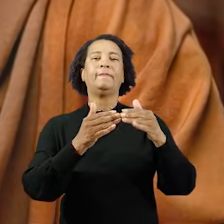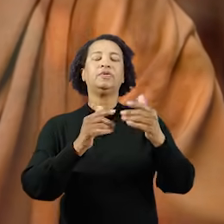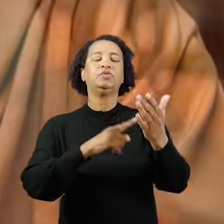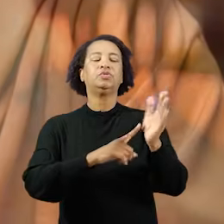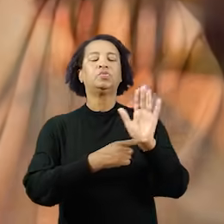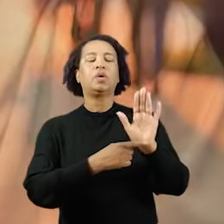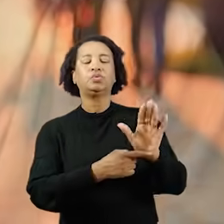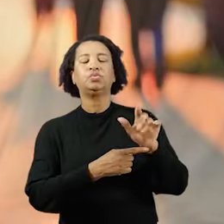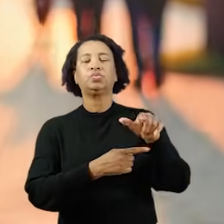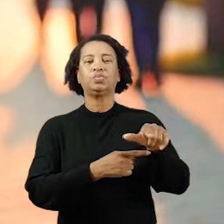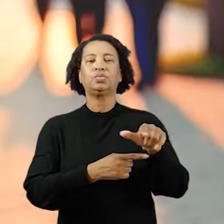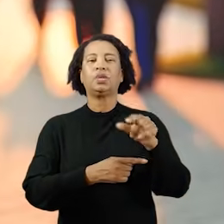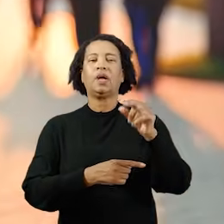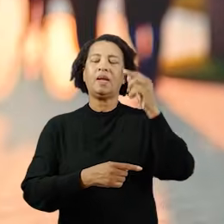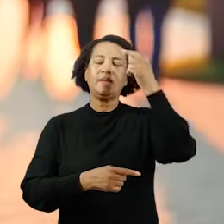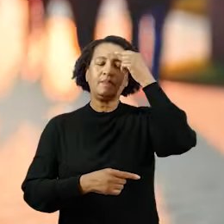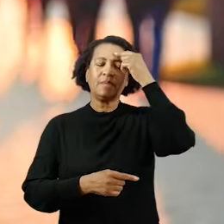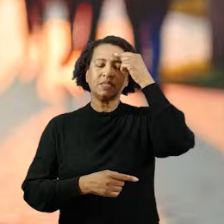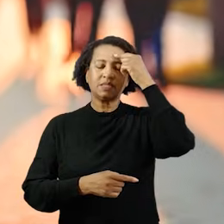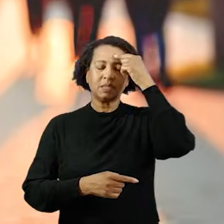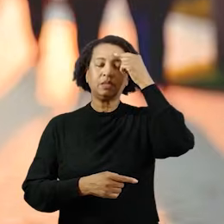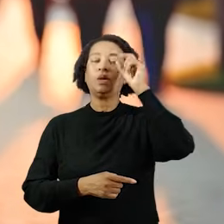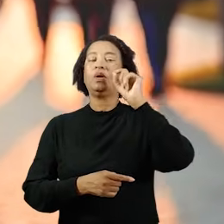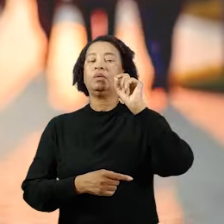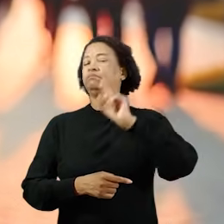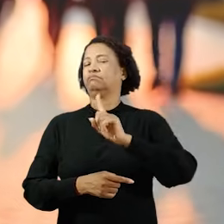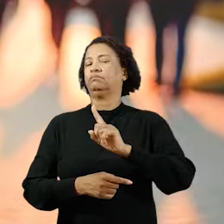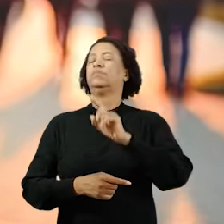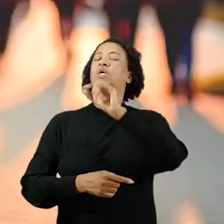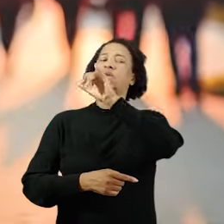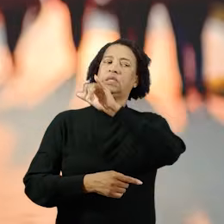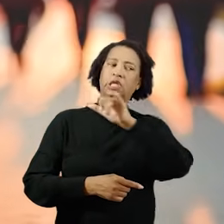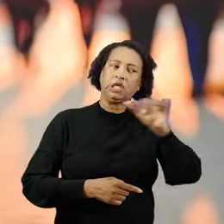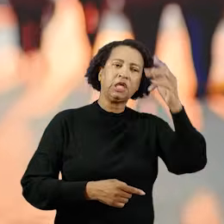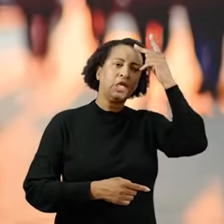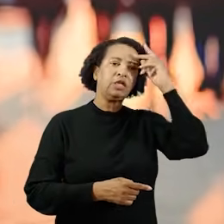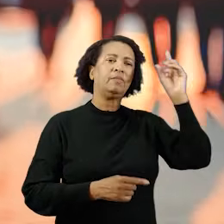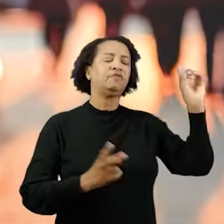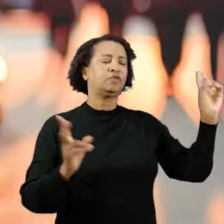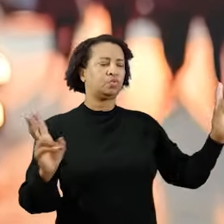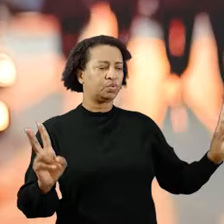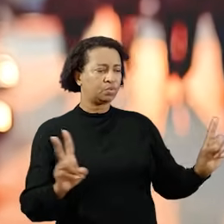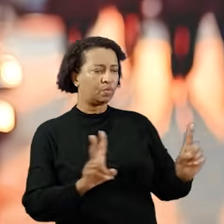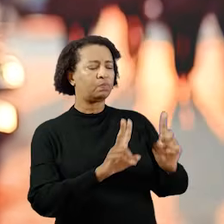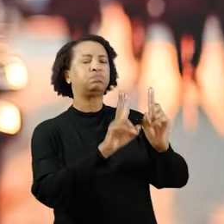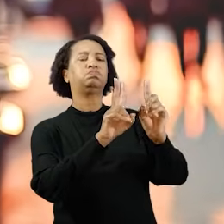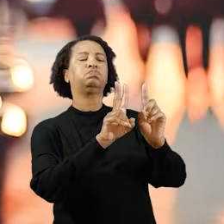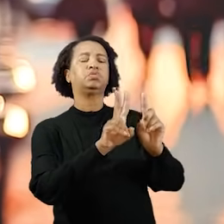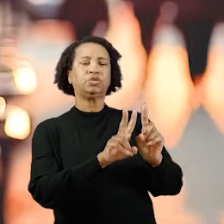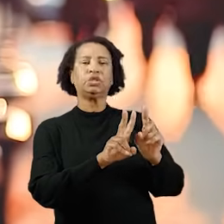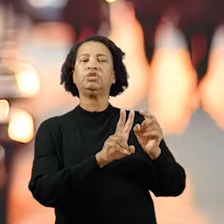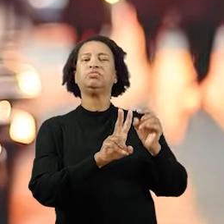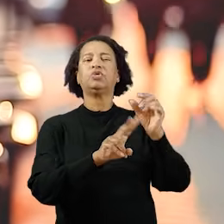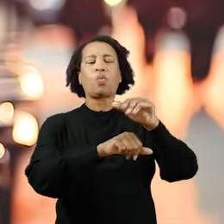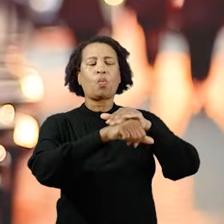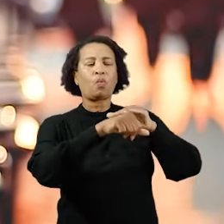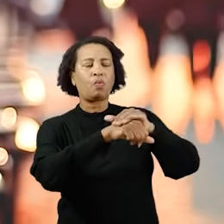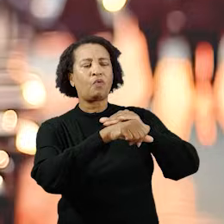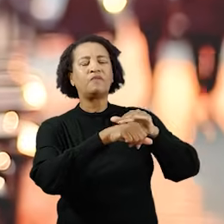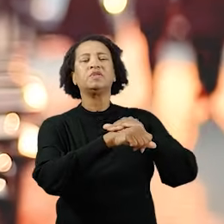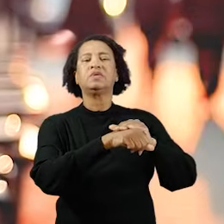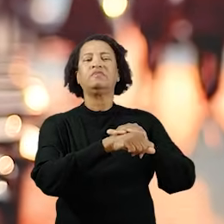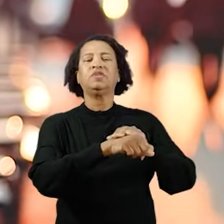pastor, Paulo não pensaria duas vezes e ligaria para o irmão envolvido e ali mesmo faria uma conferência A3 por